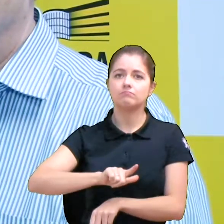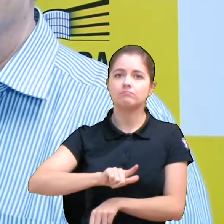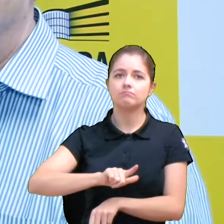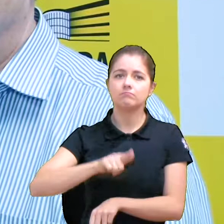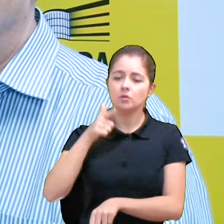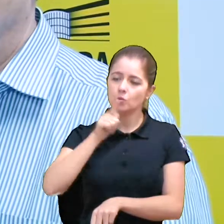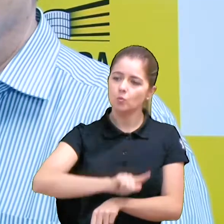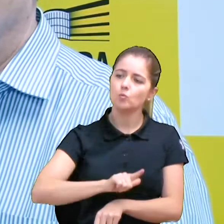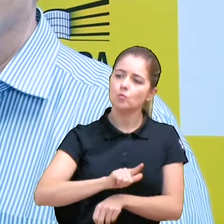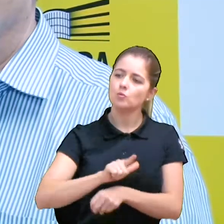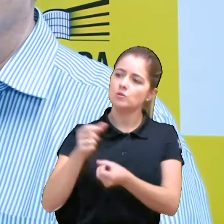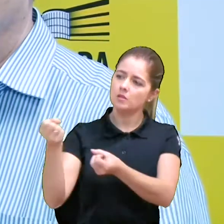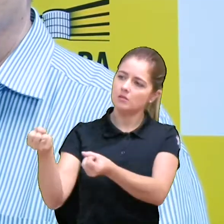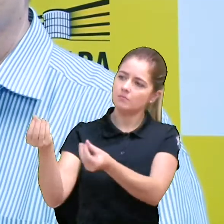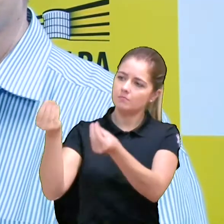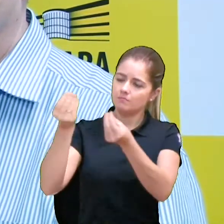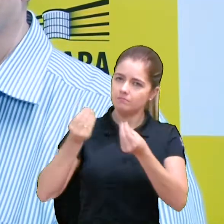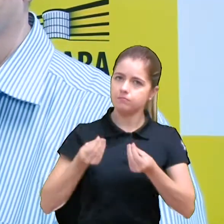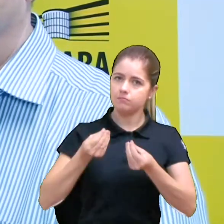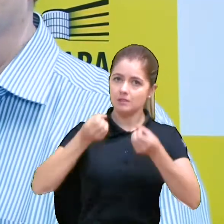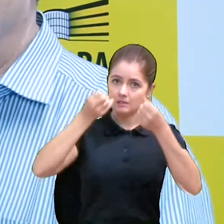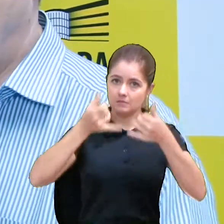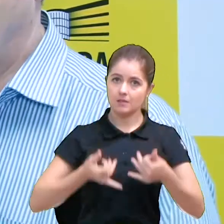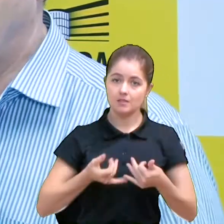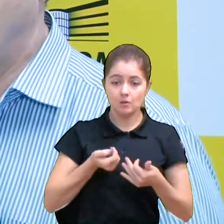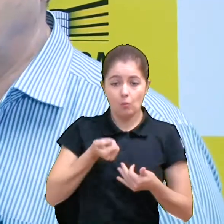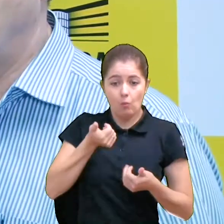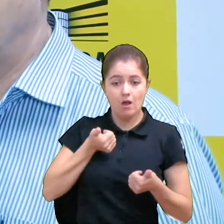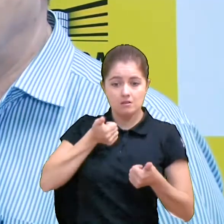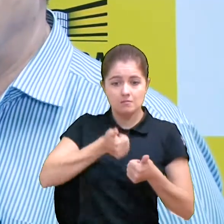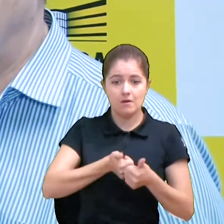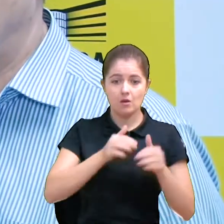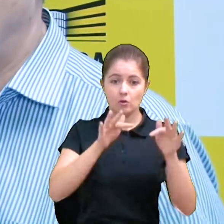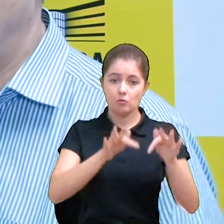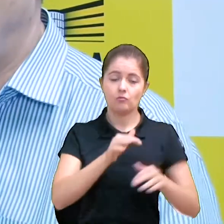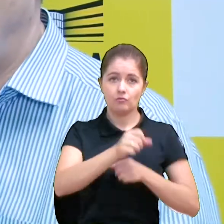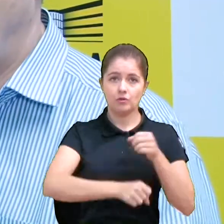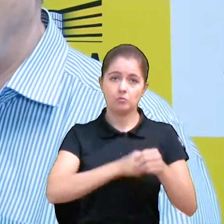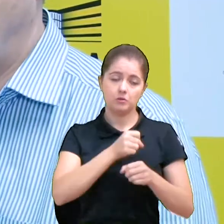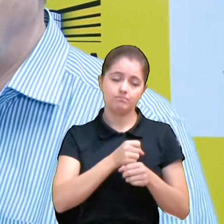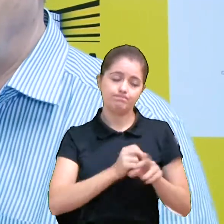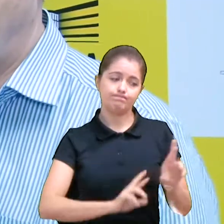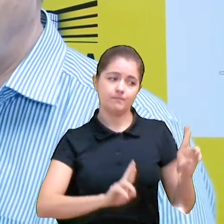nós estamos encaminhando aí para o final do ano? Eu espero que dentro de uma semana estejam